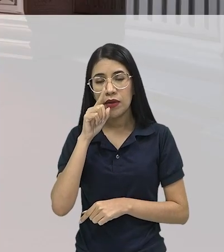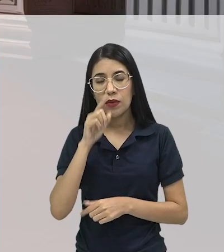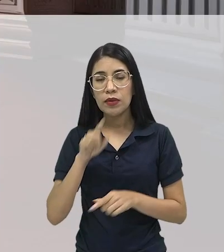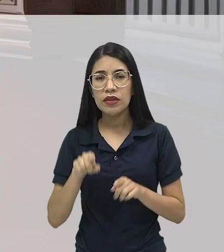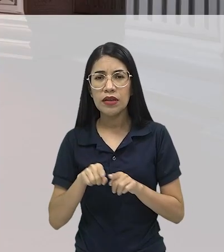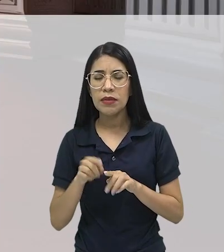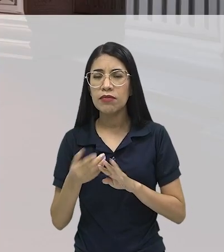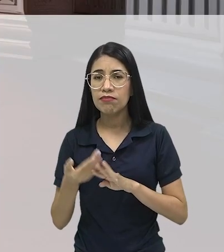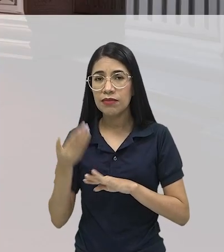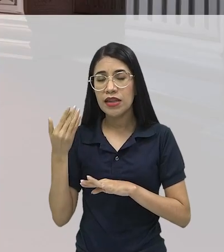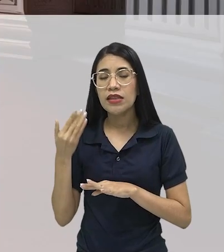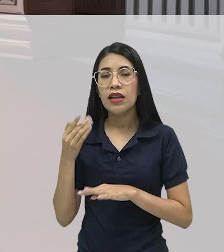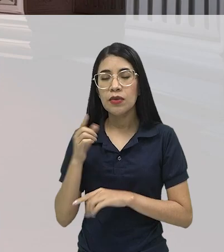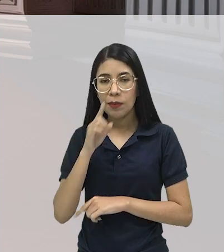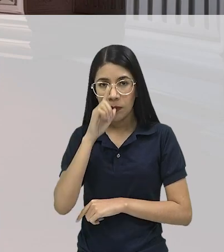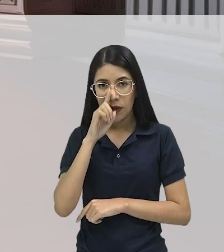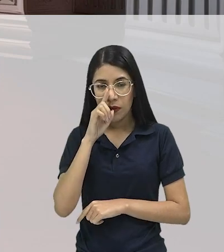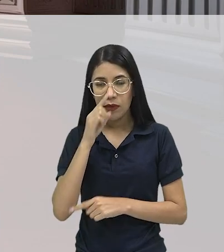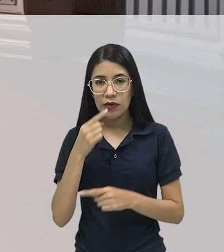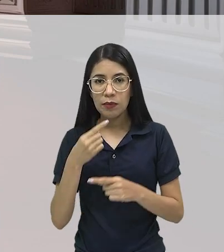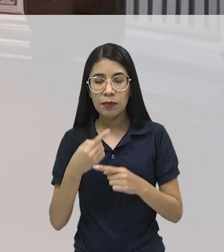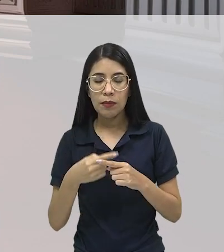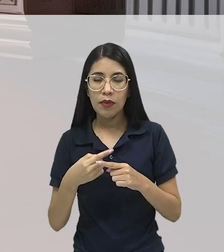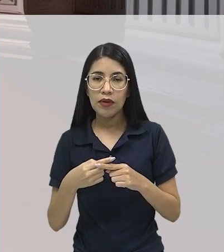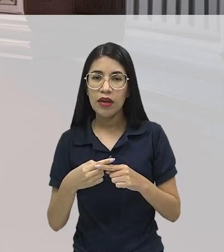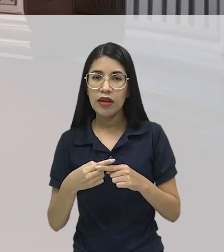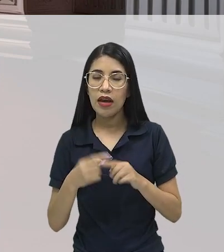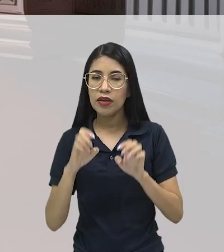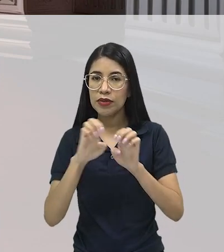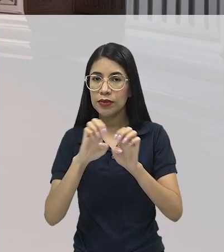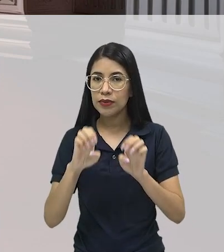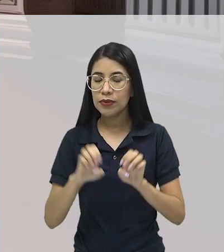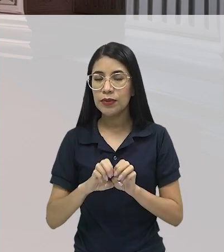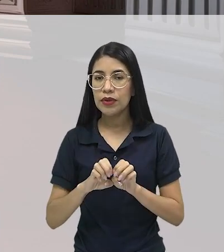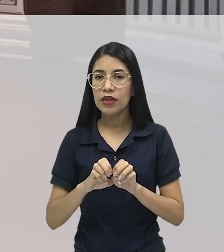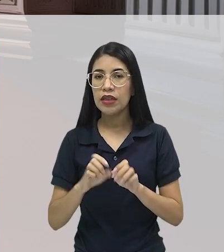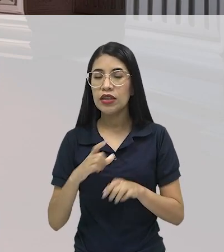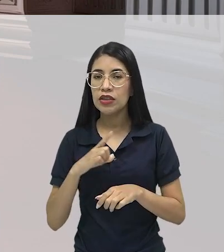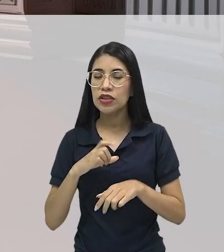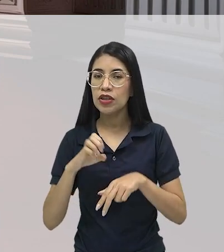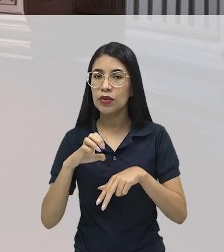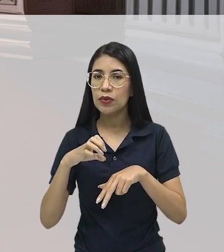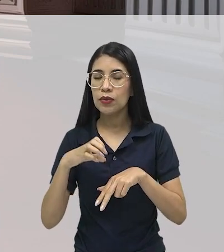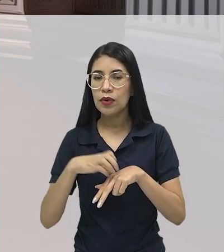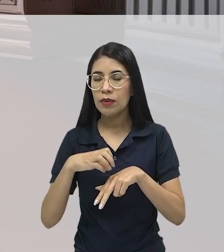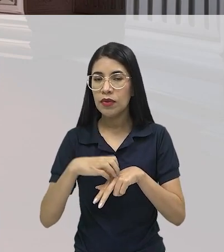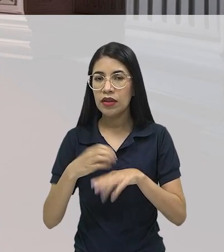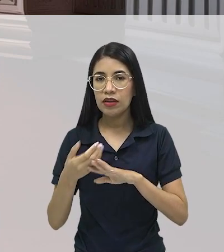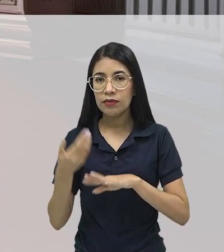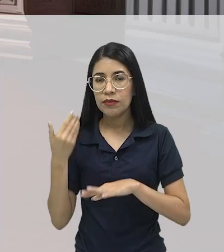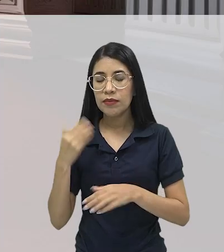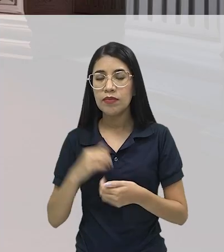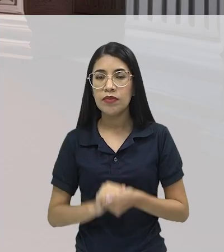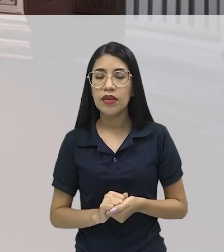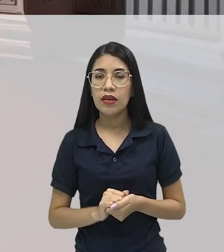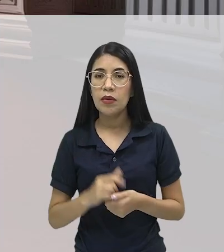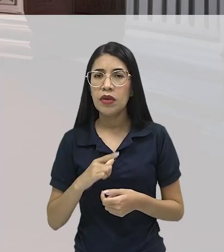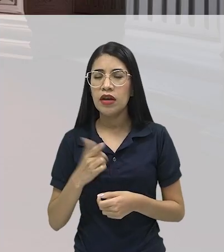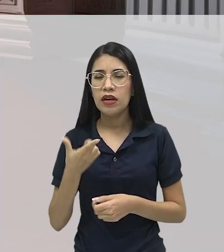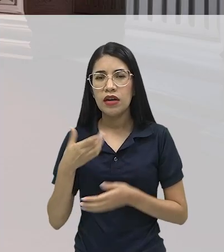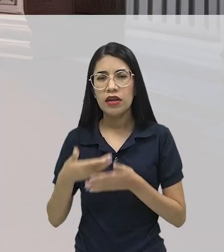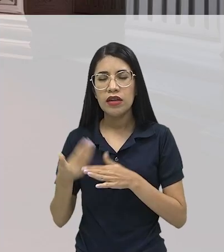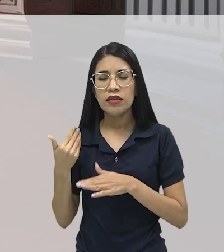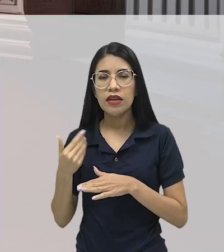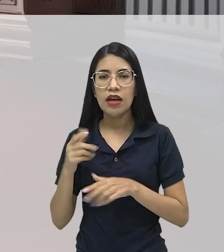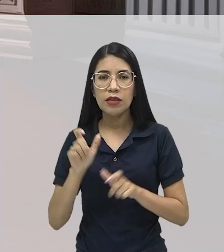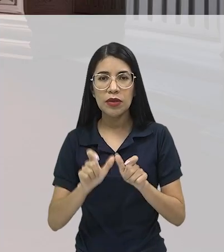era bastante perigoso, para a estrutura desse antigo regime. Porque até então as pessoas viviam conformadas